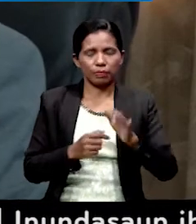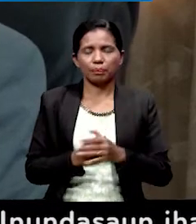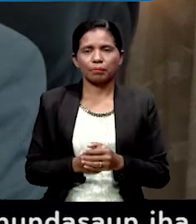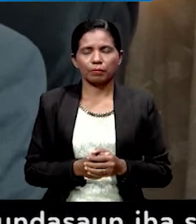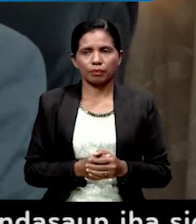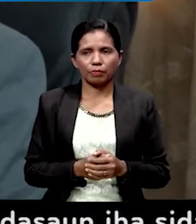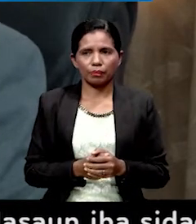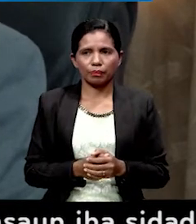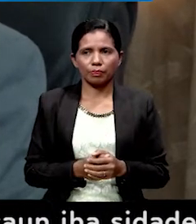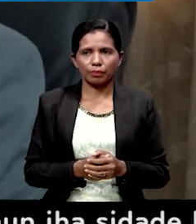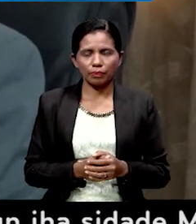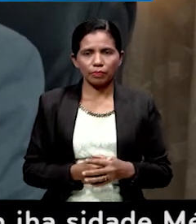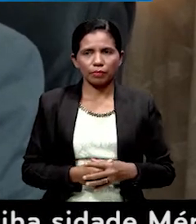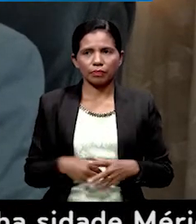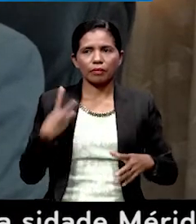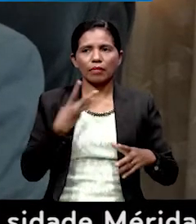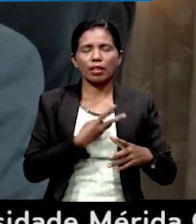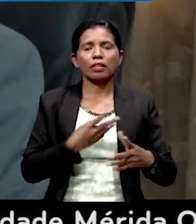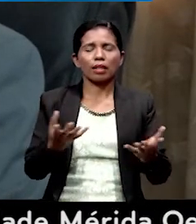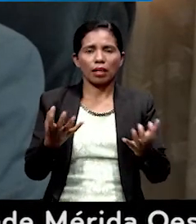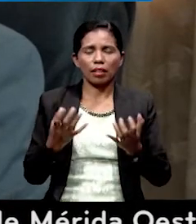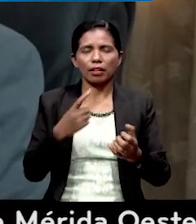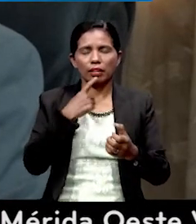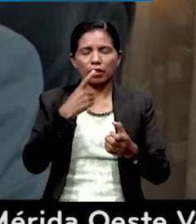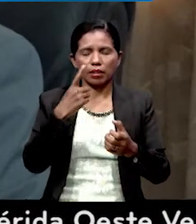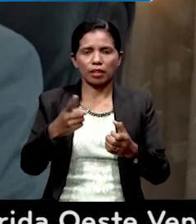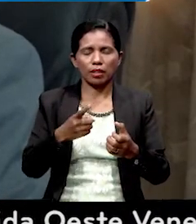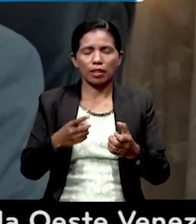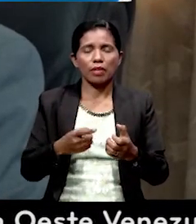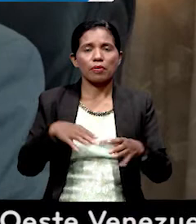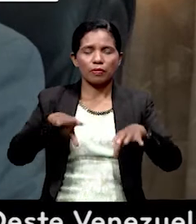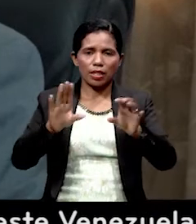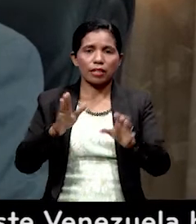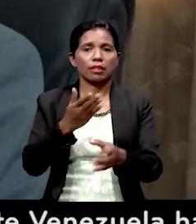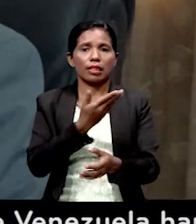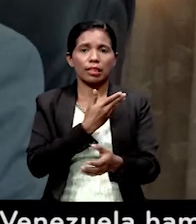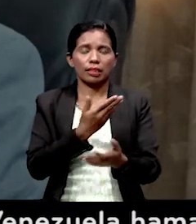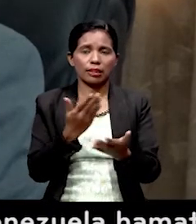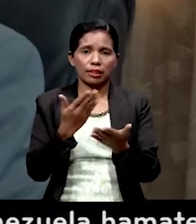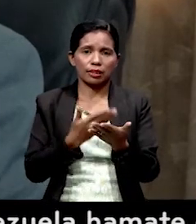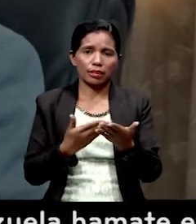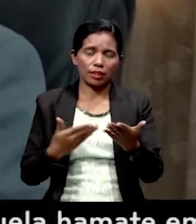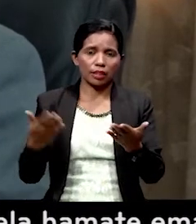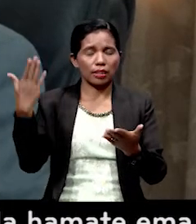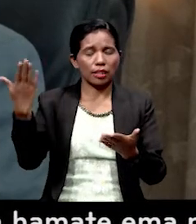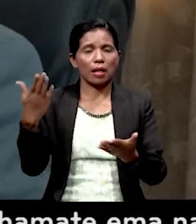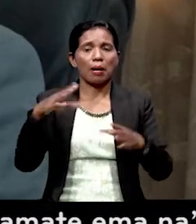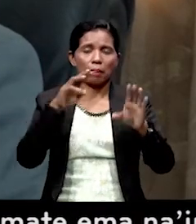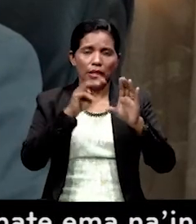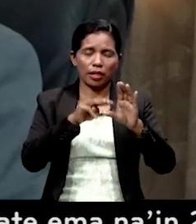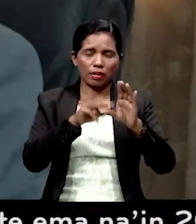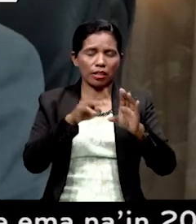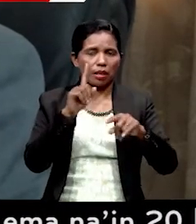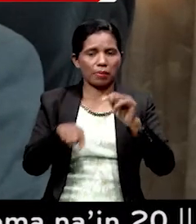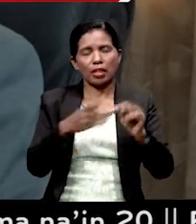ita a cara kata preço ia mercado rene na normal na fati. Orinune ita ne consumidores galiliu